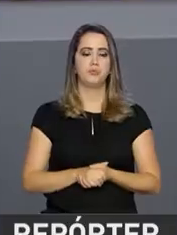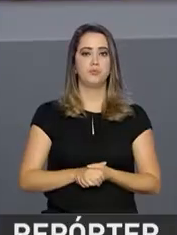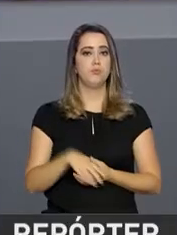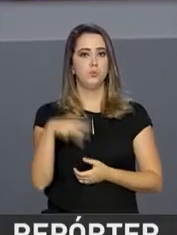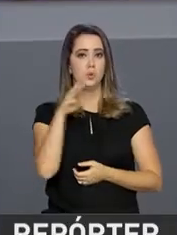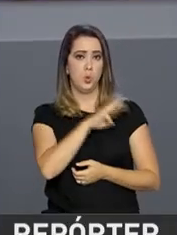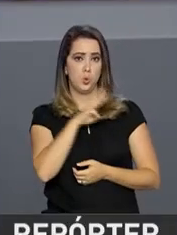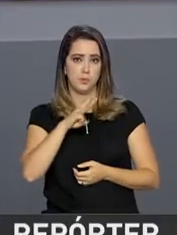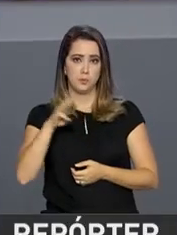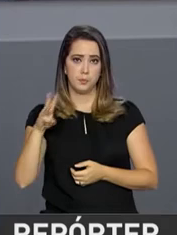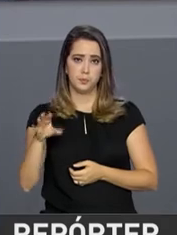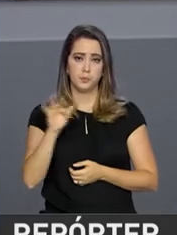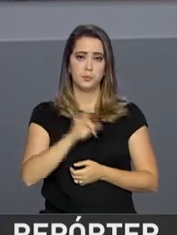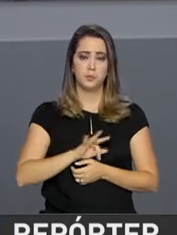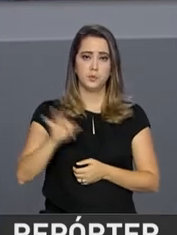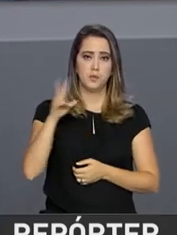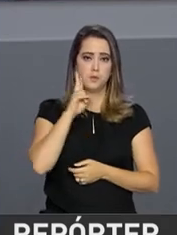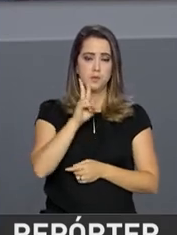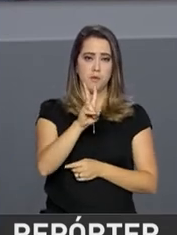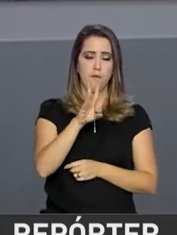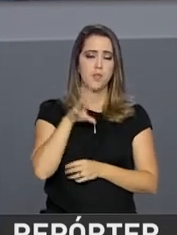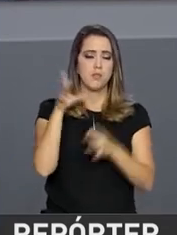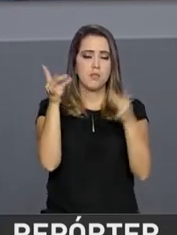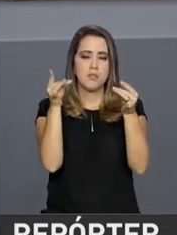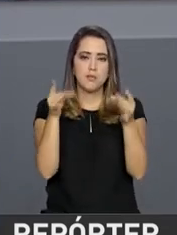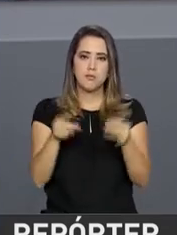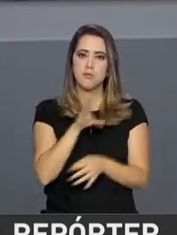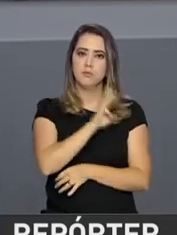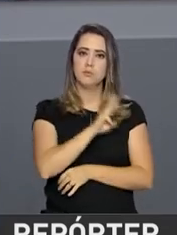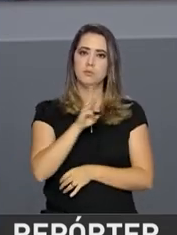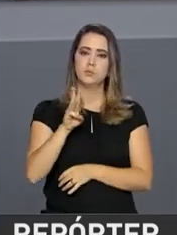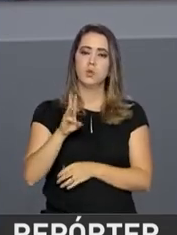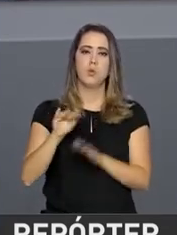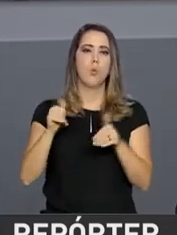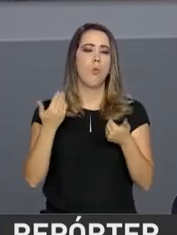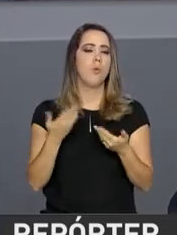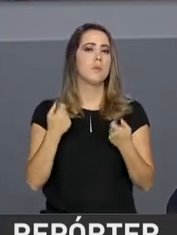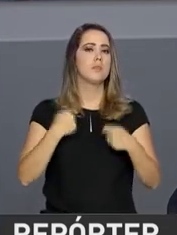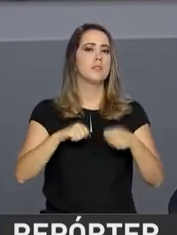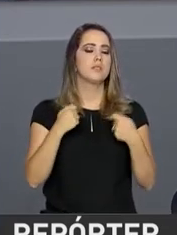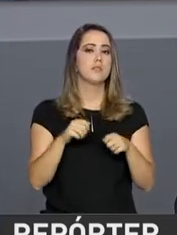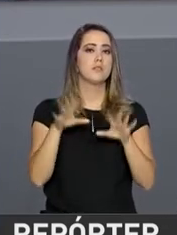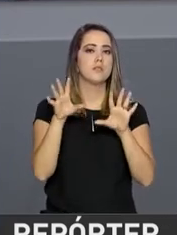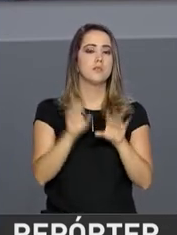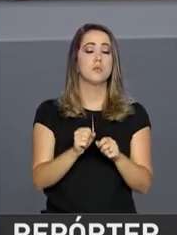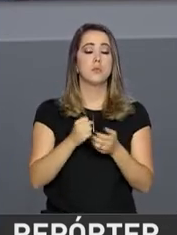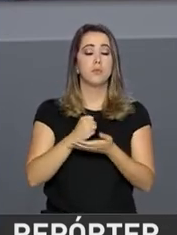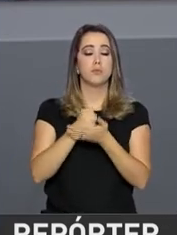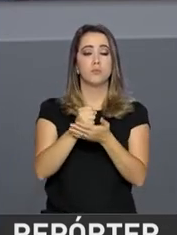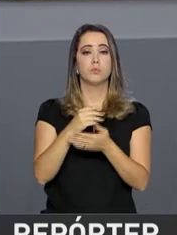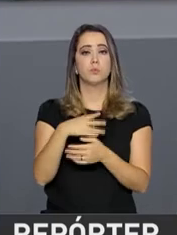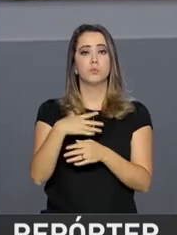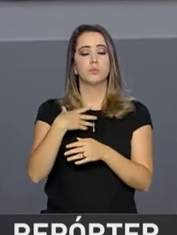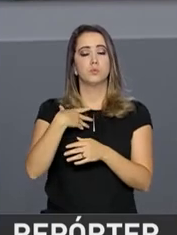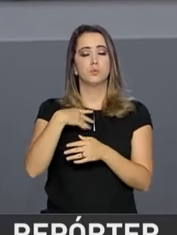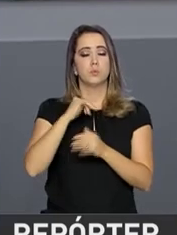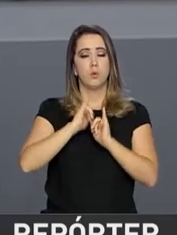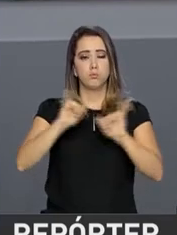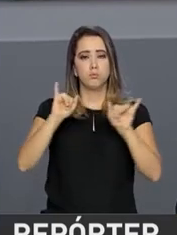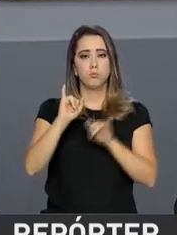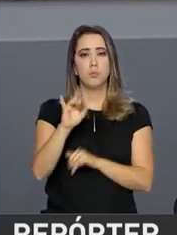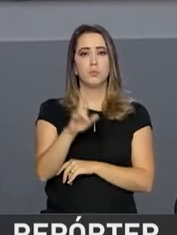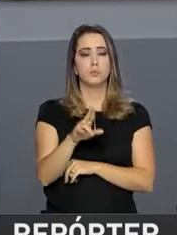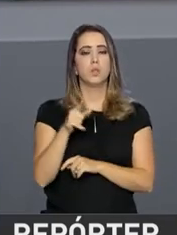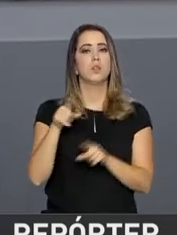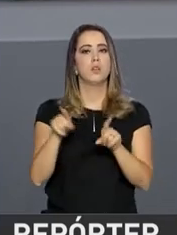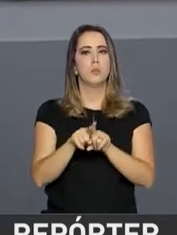No site da Receita Federal você encontra todas as informações e os programas necessários para fazer a prestação de contas. Também é possível